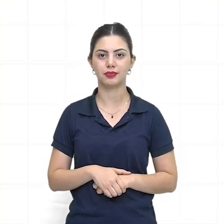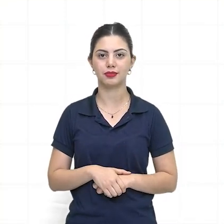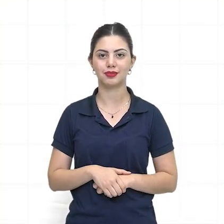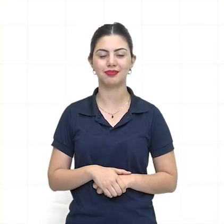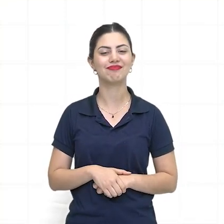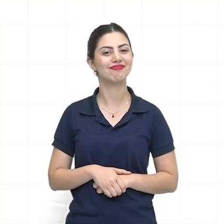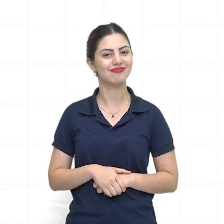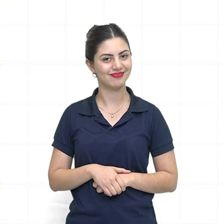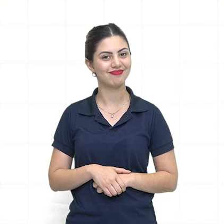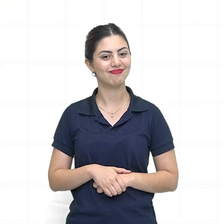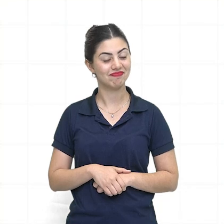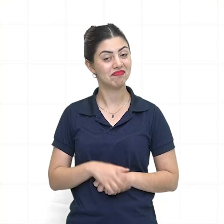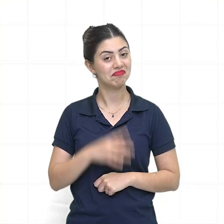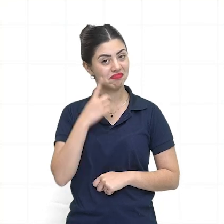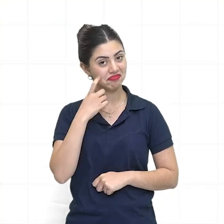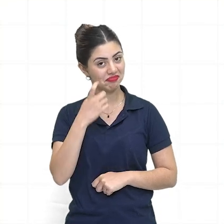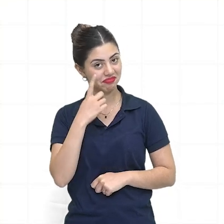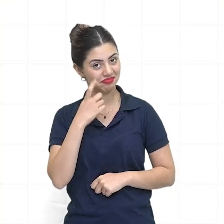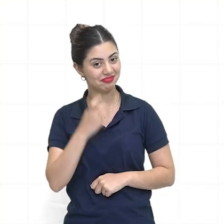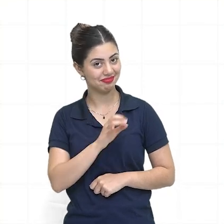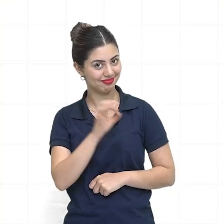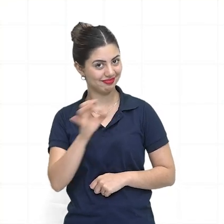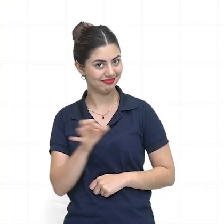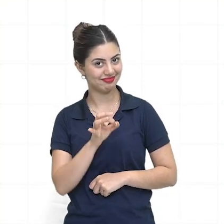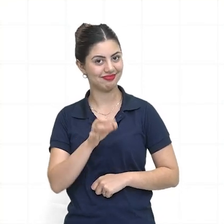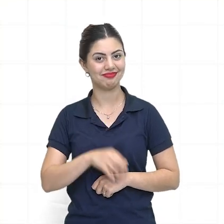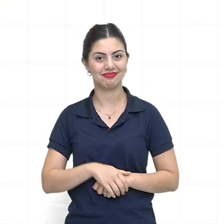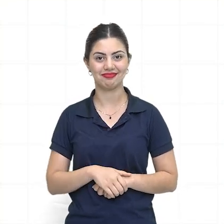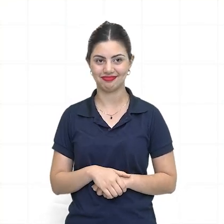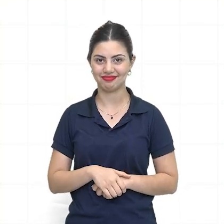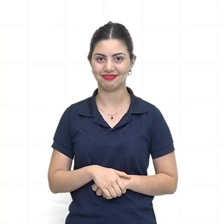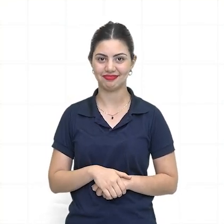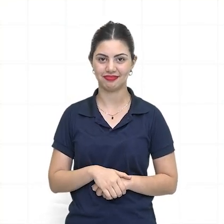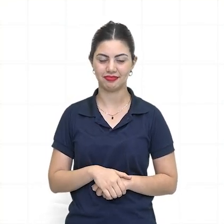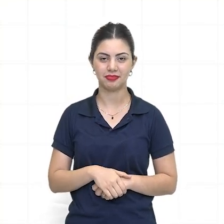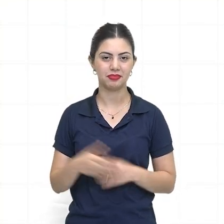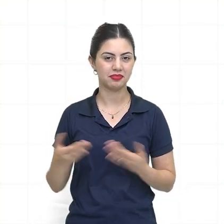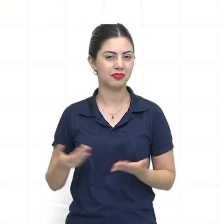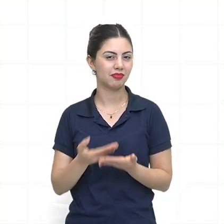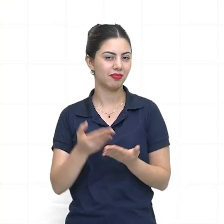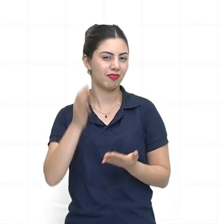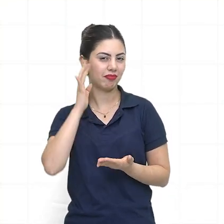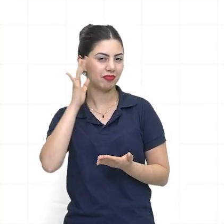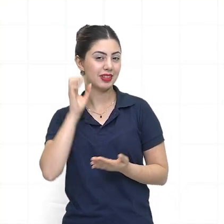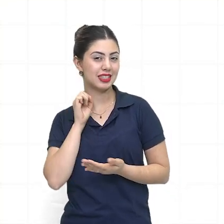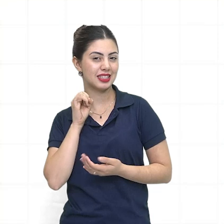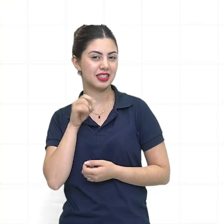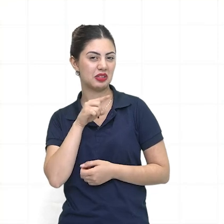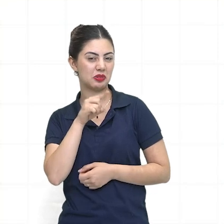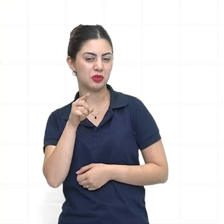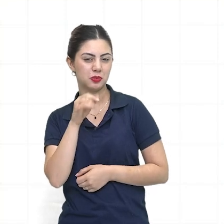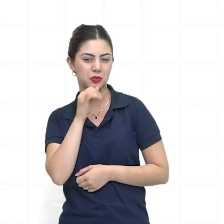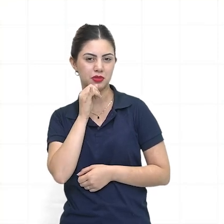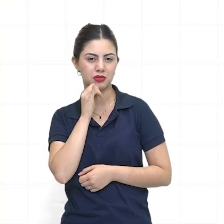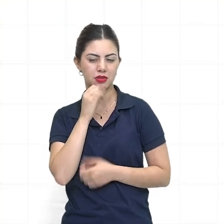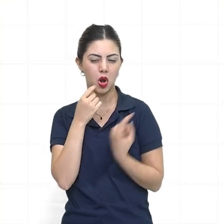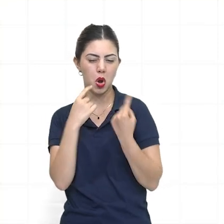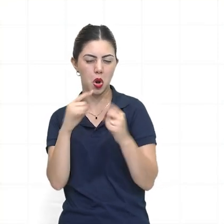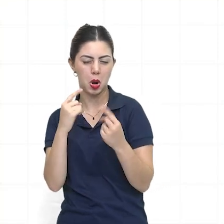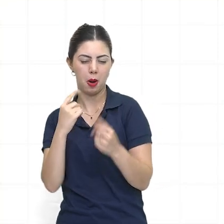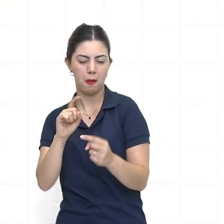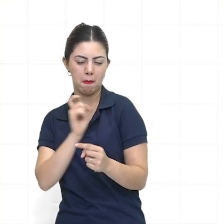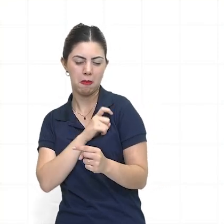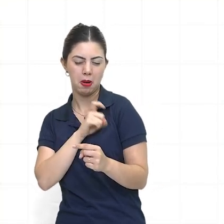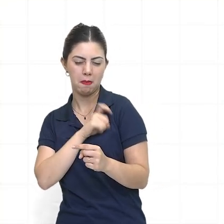Olha só que interessante, que verdade profunda, né? Já pensou se você fizesse algo ruim para o outro que